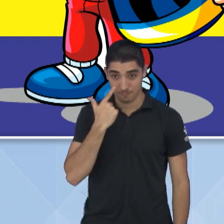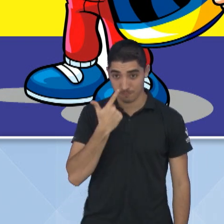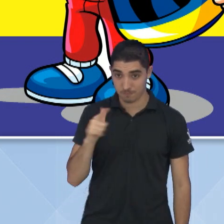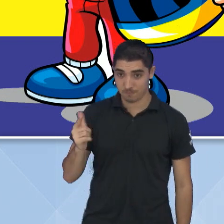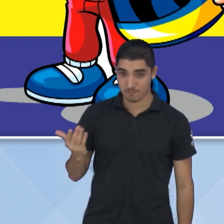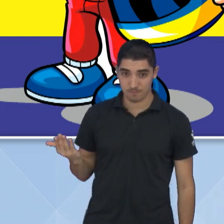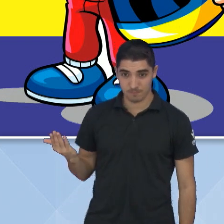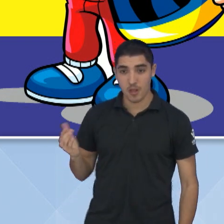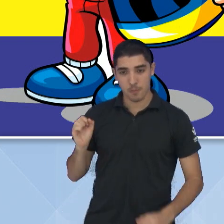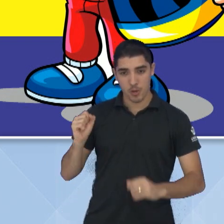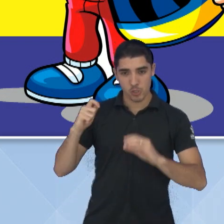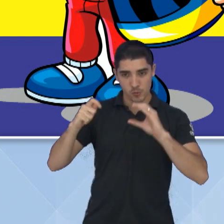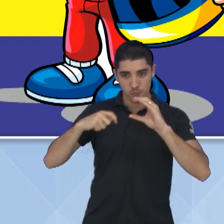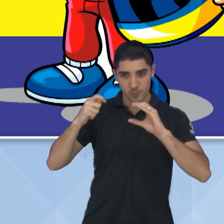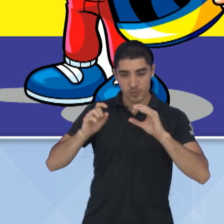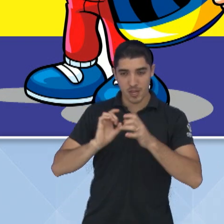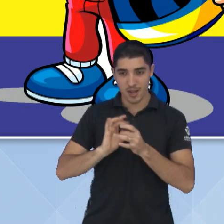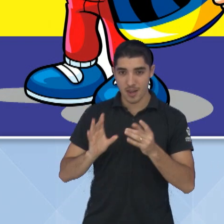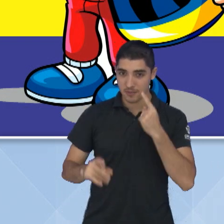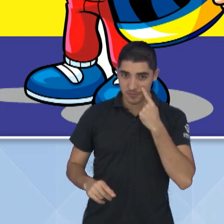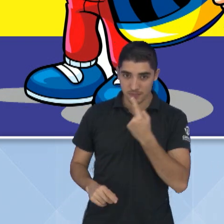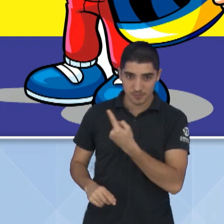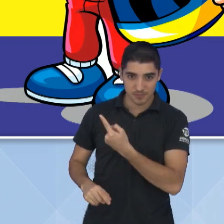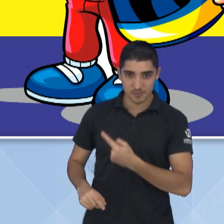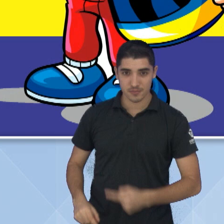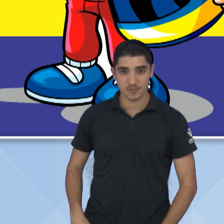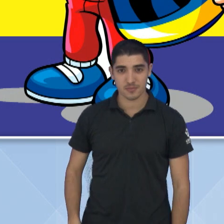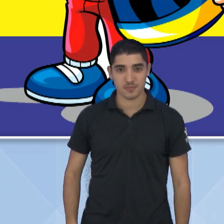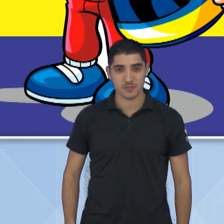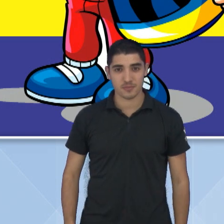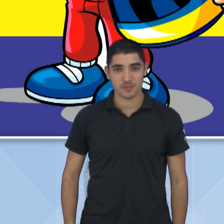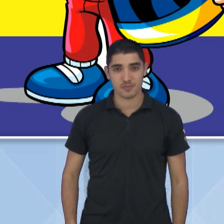Pode aí soltar, se der para soltar, aí, né? Com a explosão.